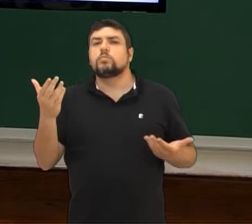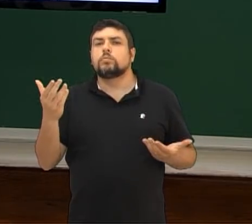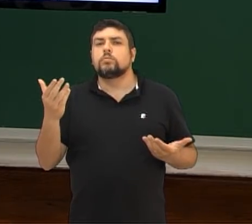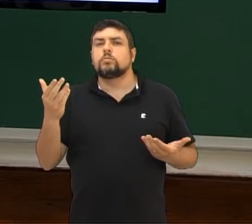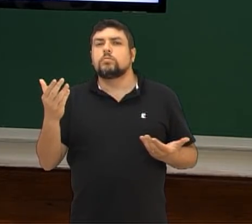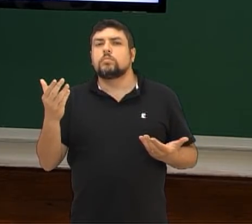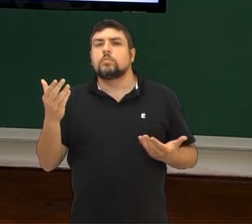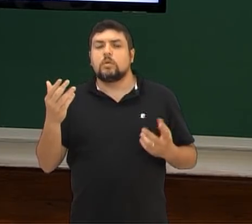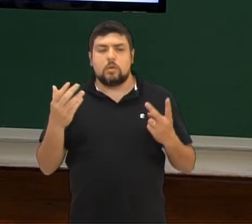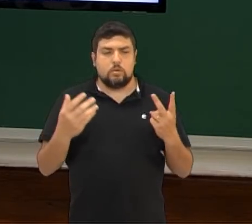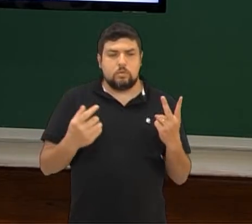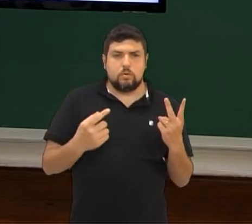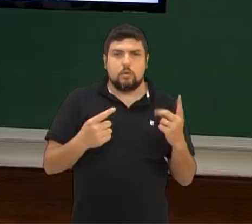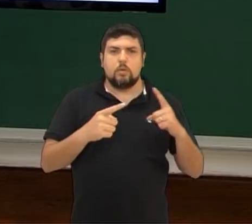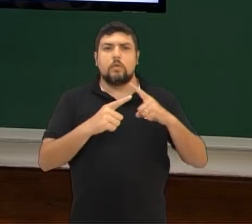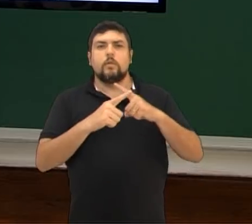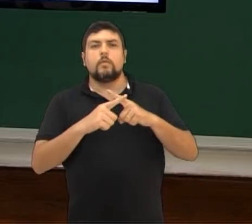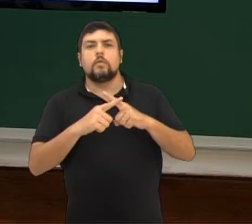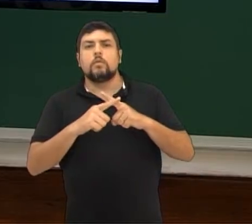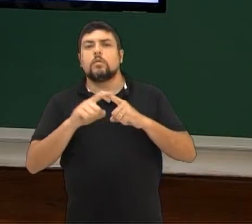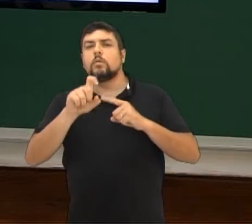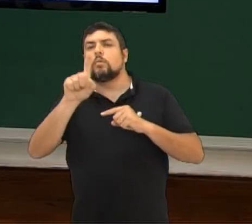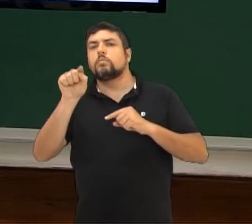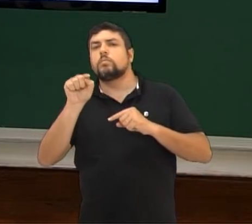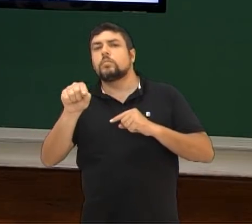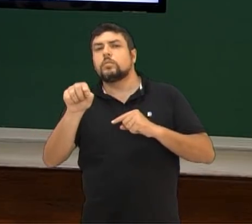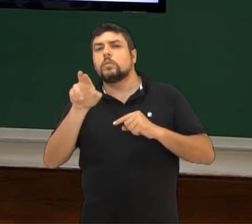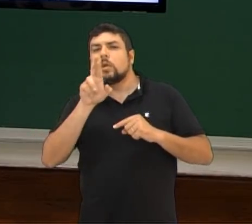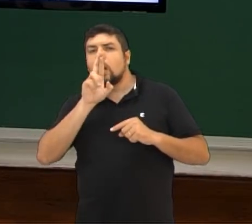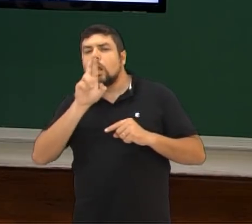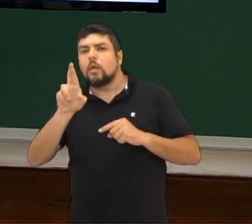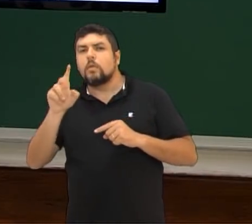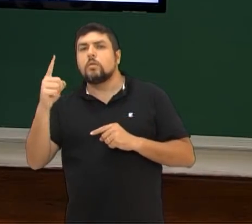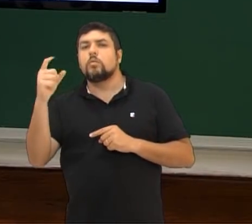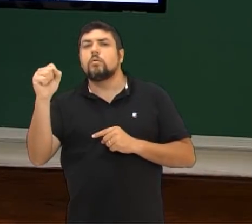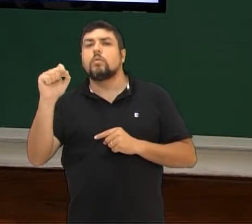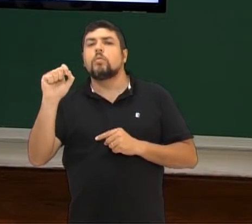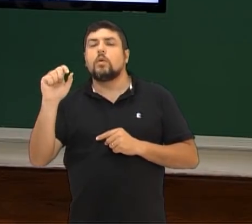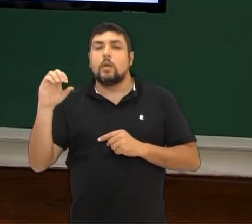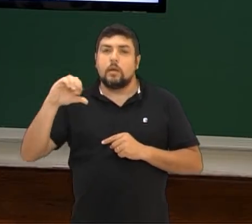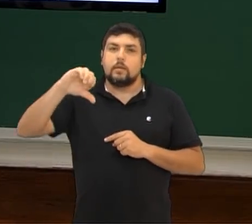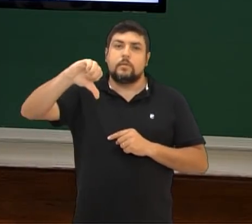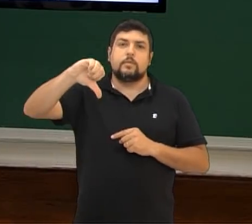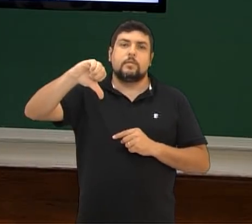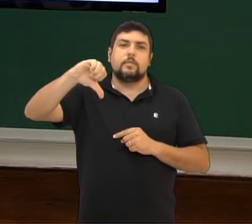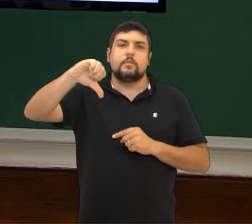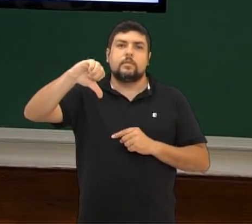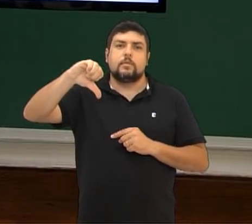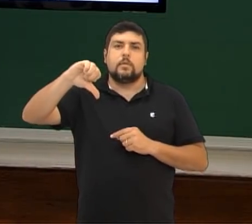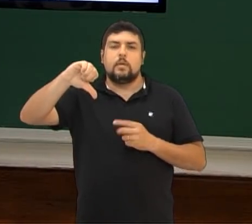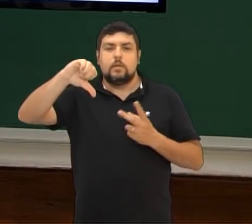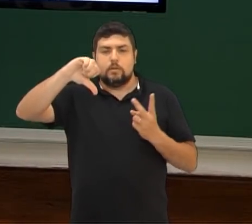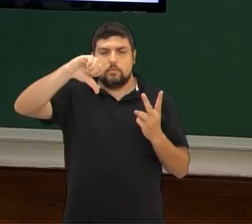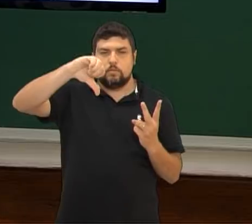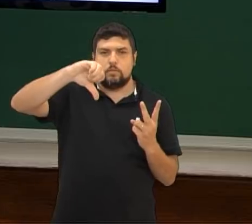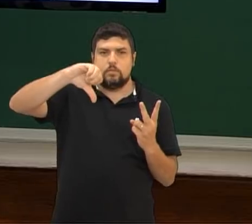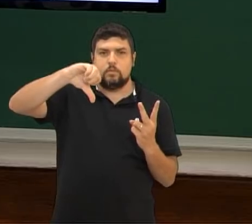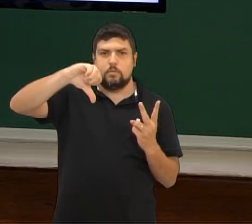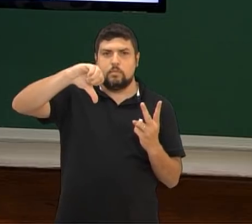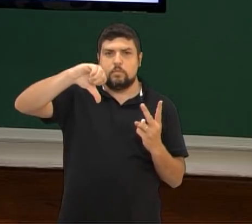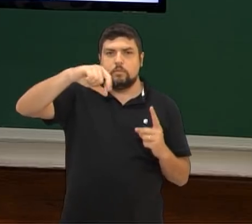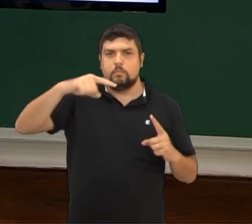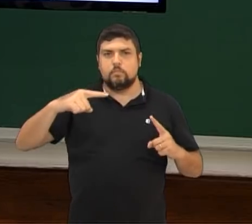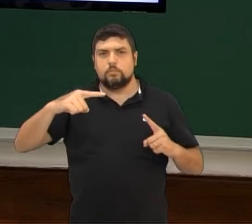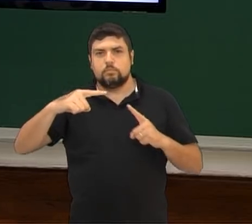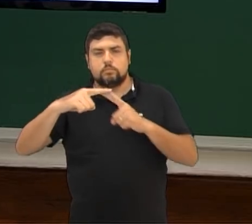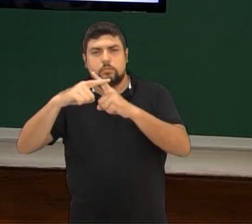Qual seria o número que multiplicado por 2 dá 18? É 9. Verificando que o número 9, você